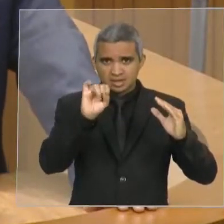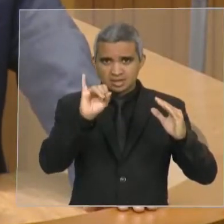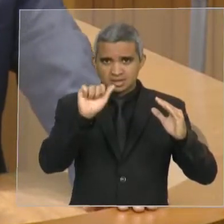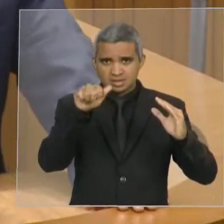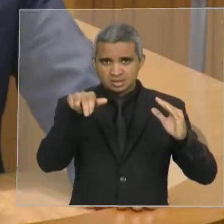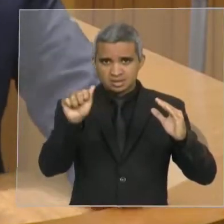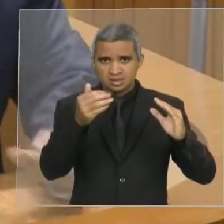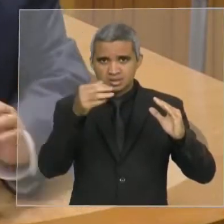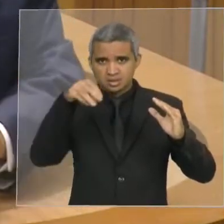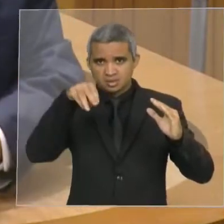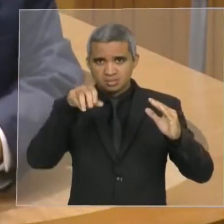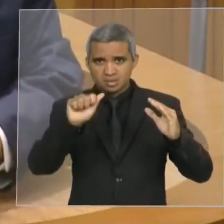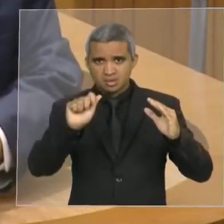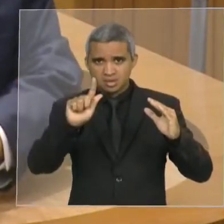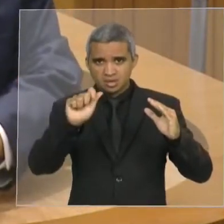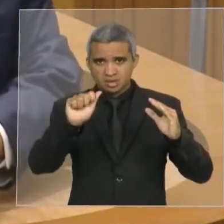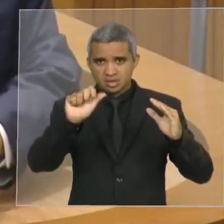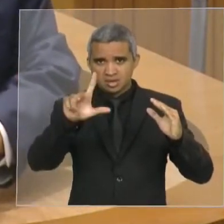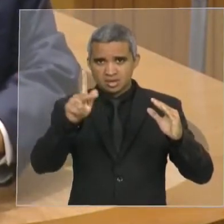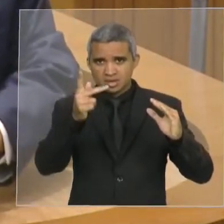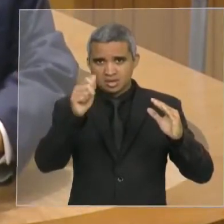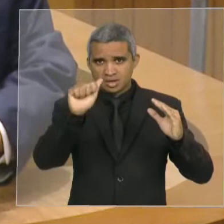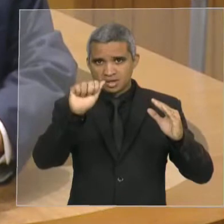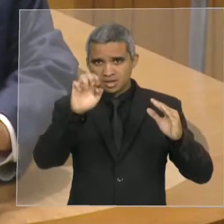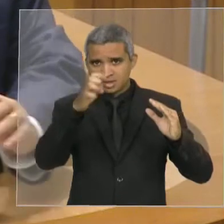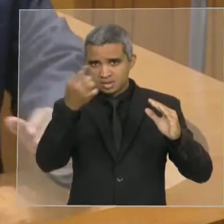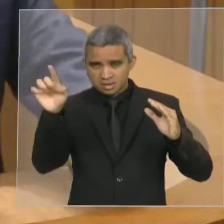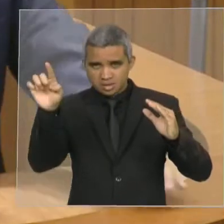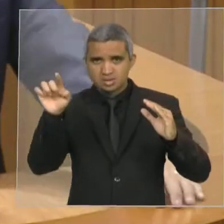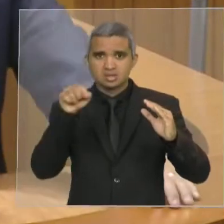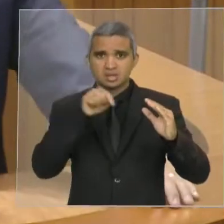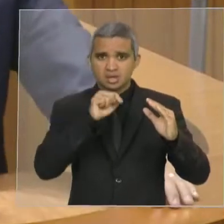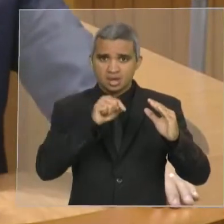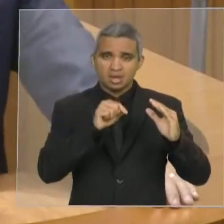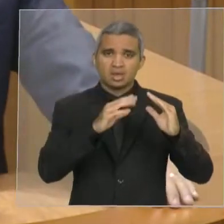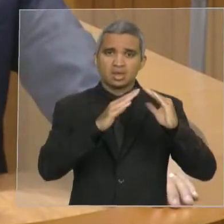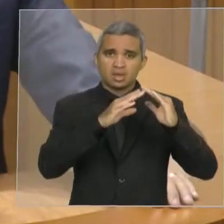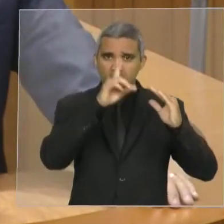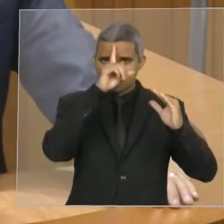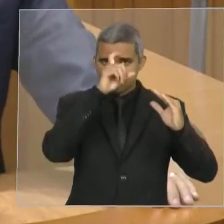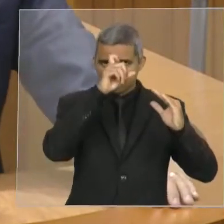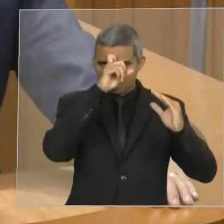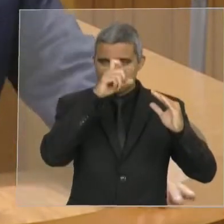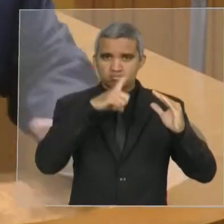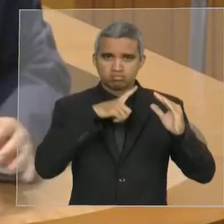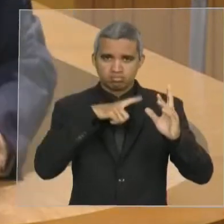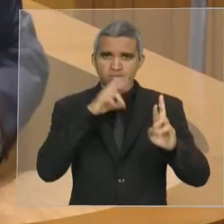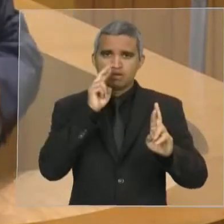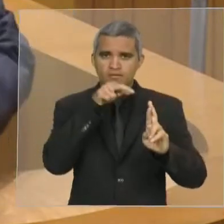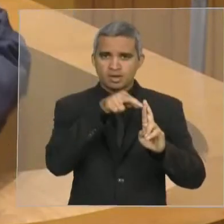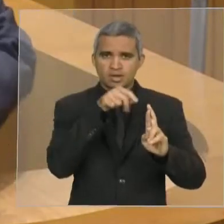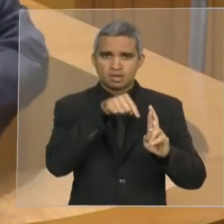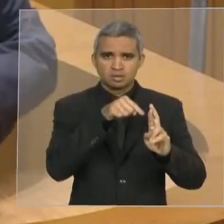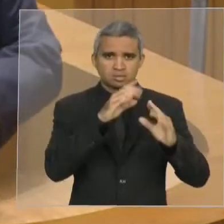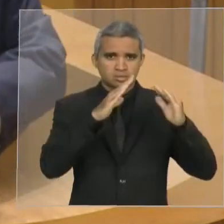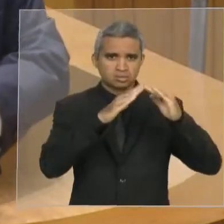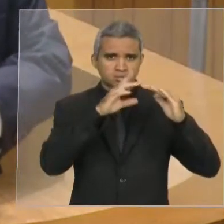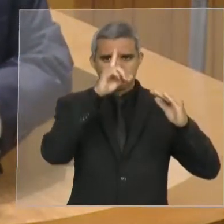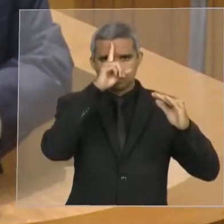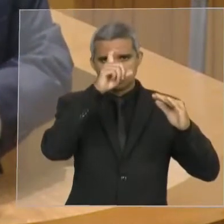Magalhães, nós temos lá uma referência na região de uma unidade hospitalar